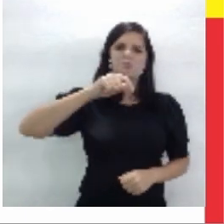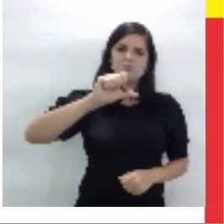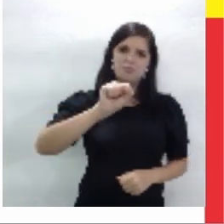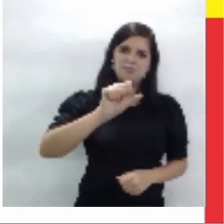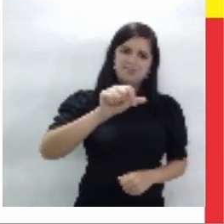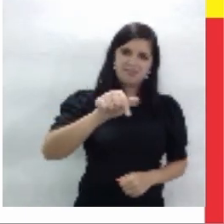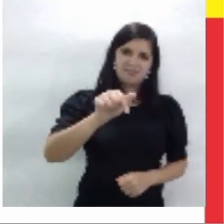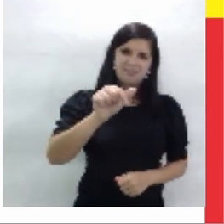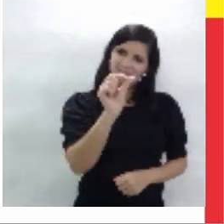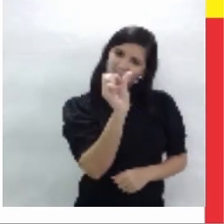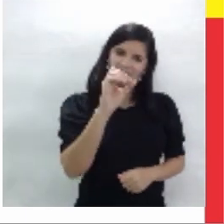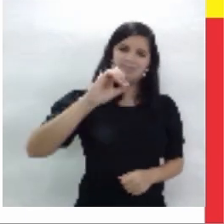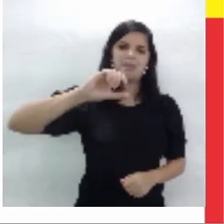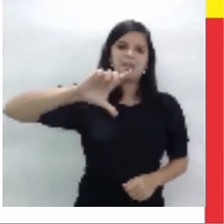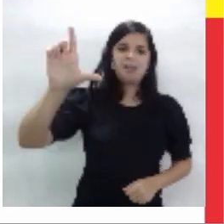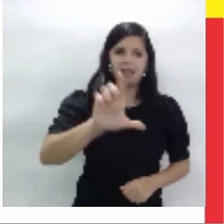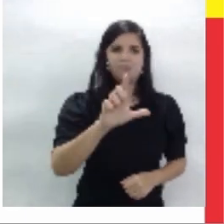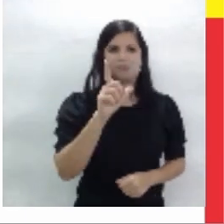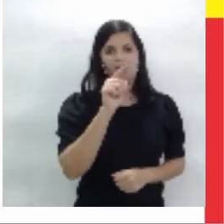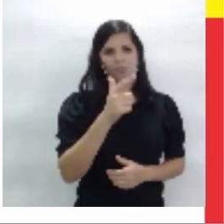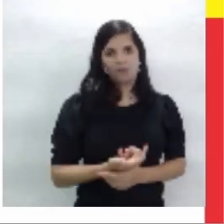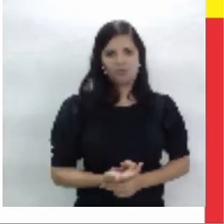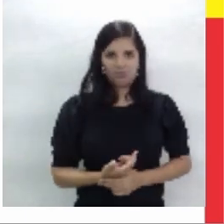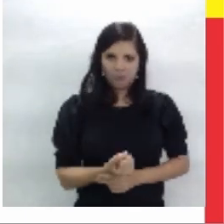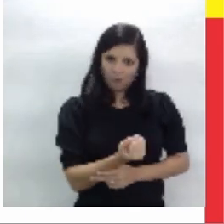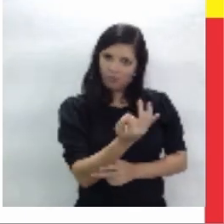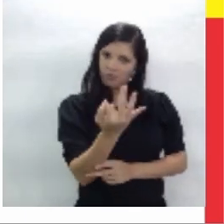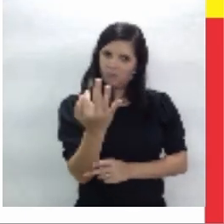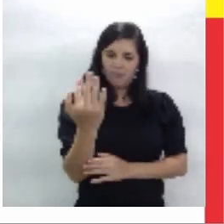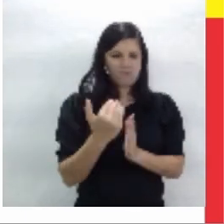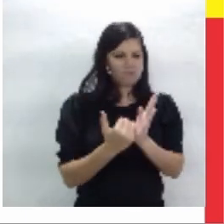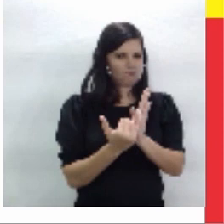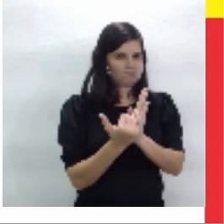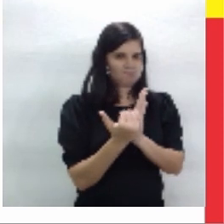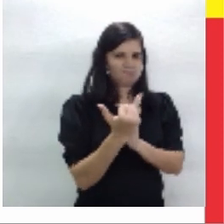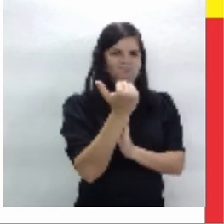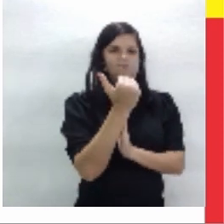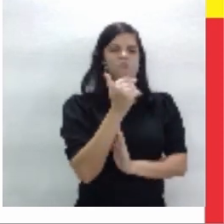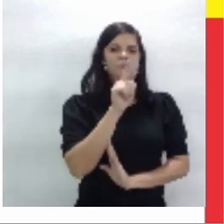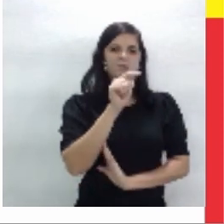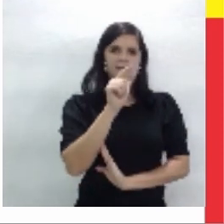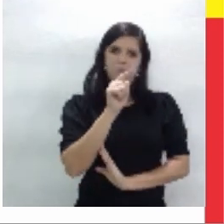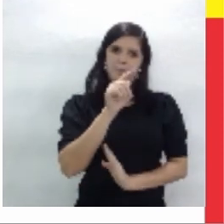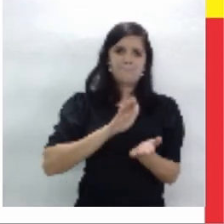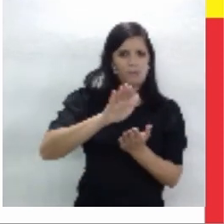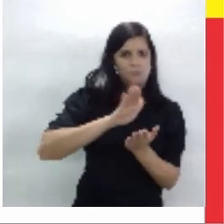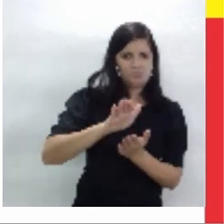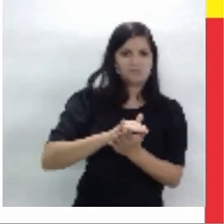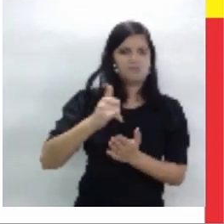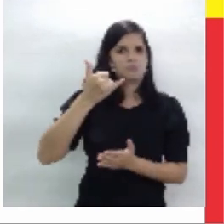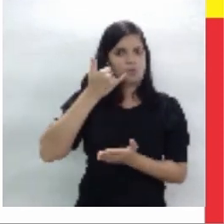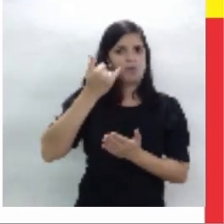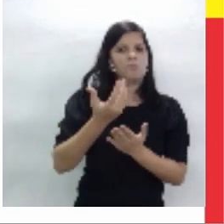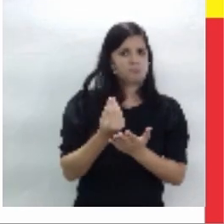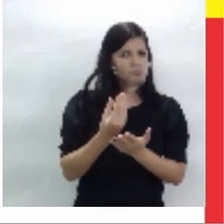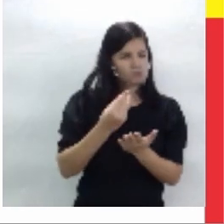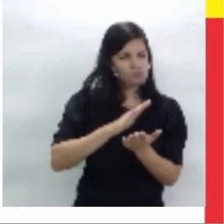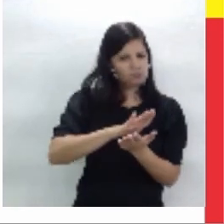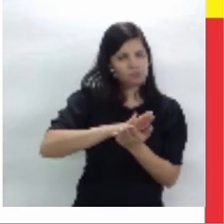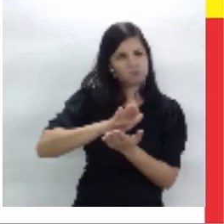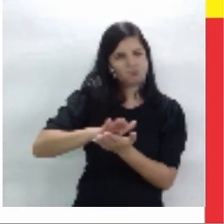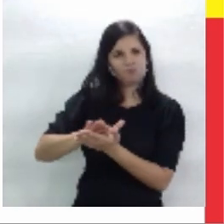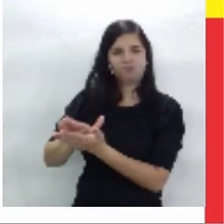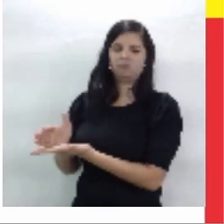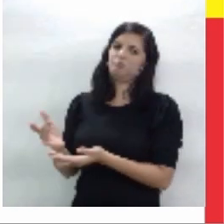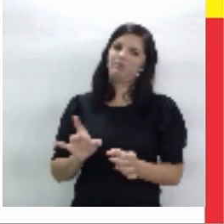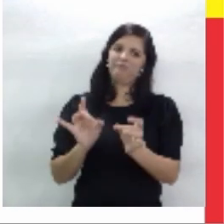12.760 litros de água. Tá? Então, é uma quantidade enorme de água para a produção de um único aparelho celular. Ok? A gente